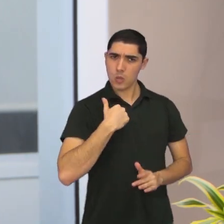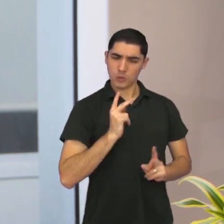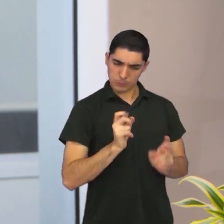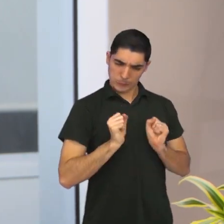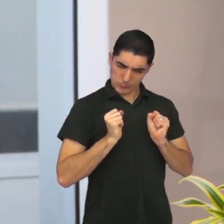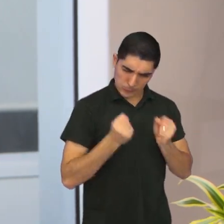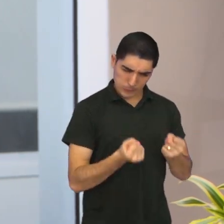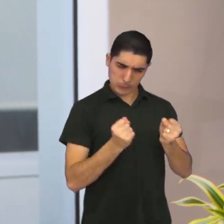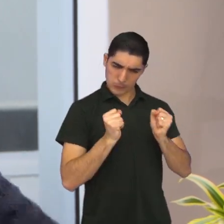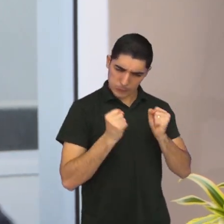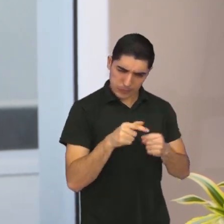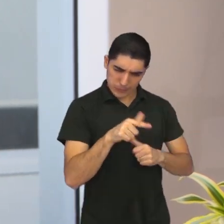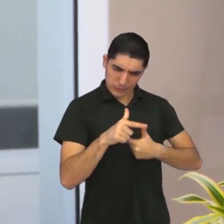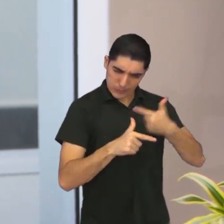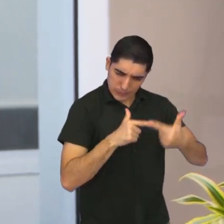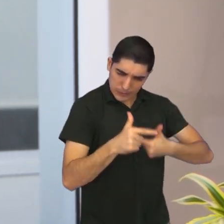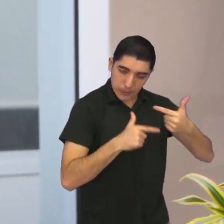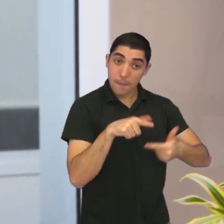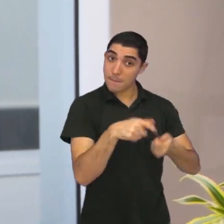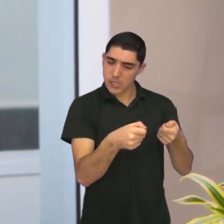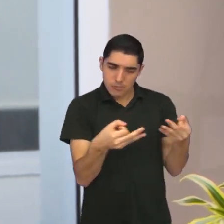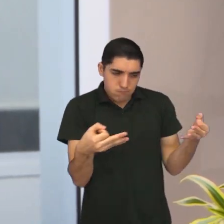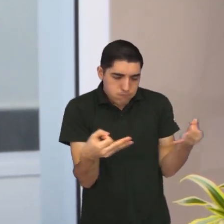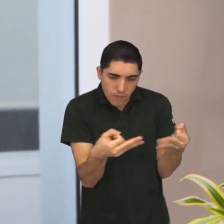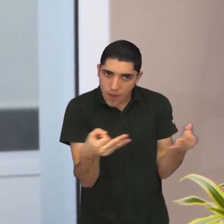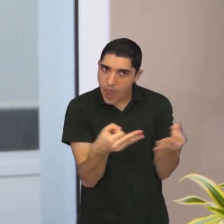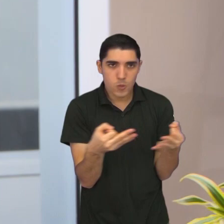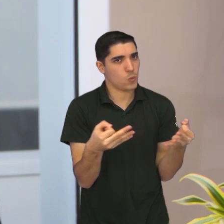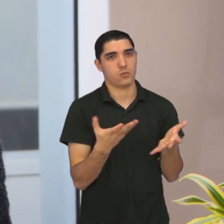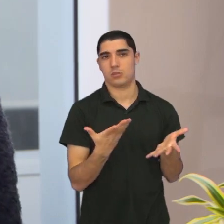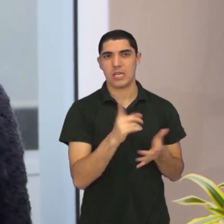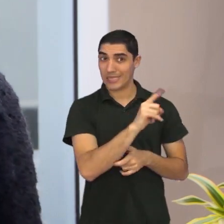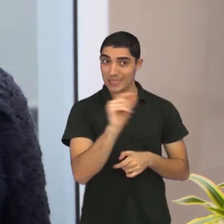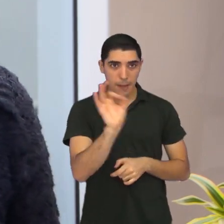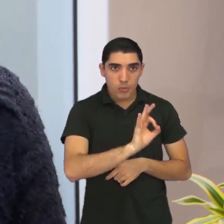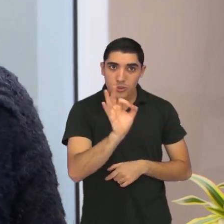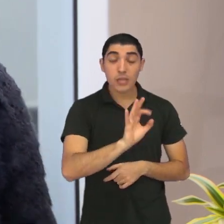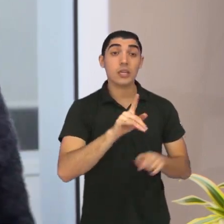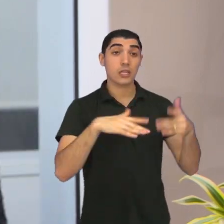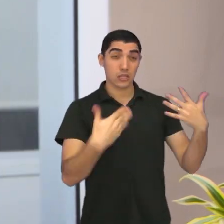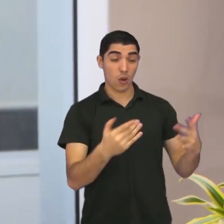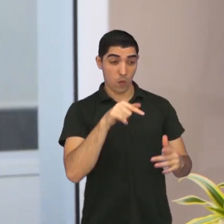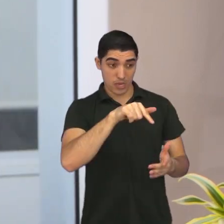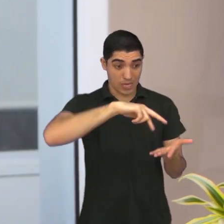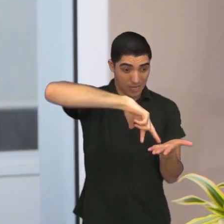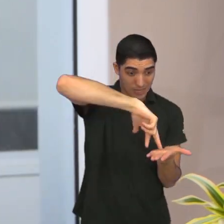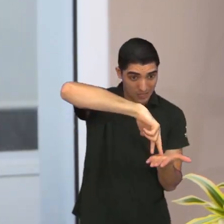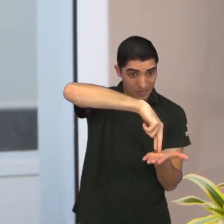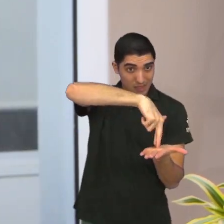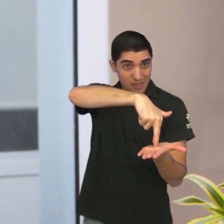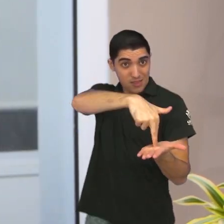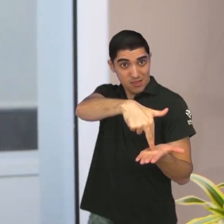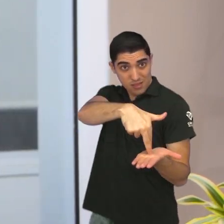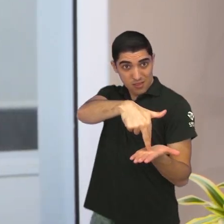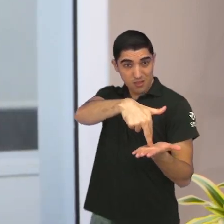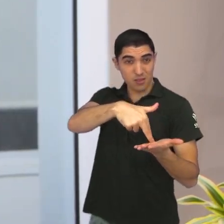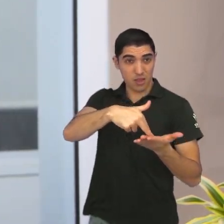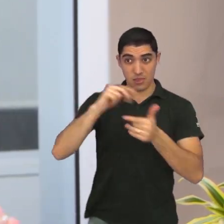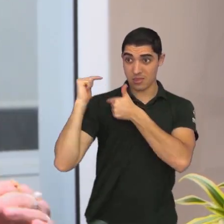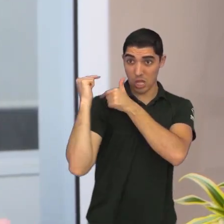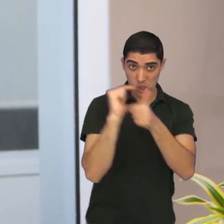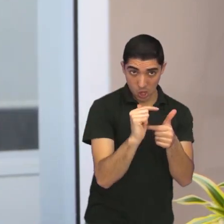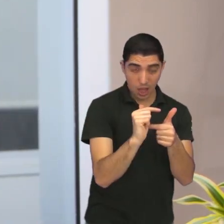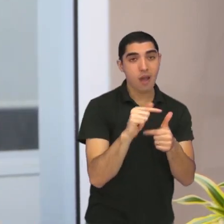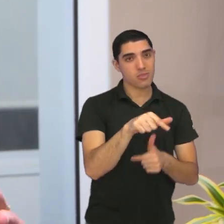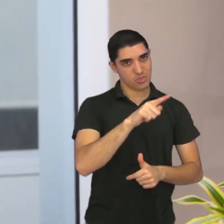estou dedicada a um trabalho, aquilo precisa ser perfeito. E a carreira de bailarina clássica, né? Ela tem